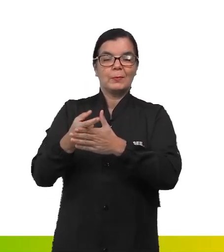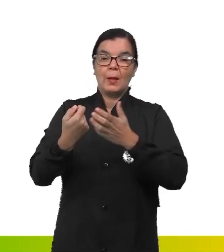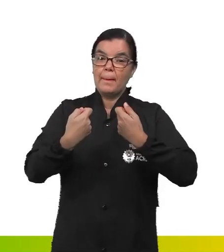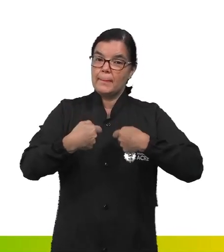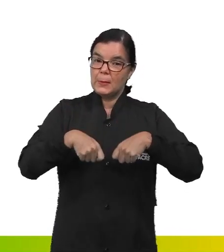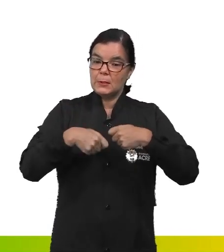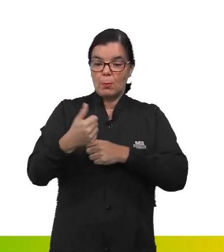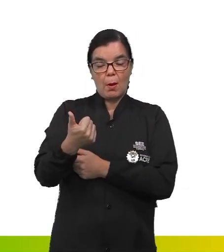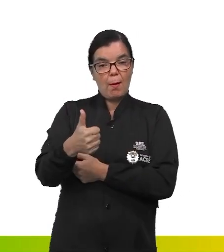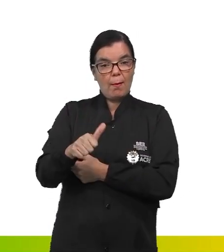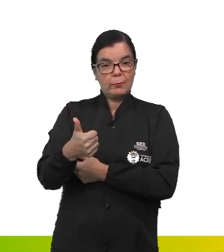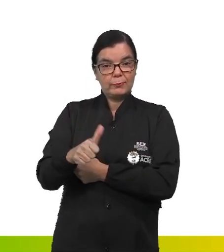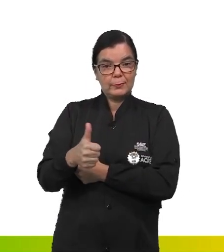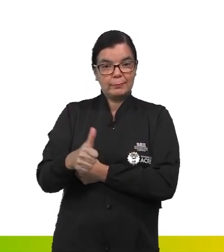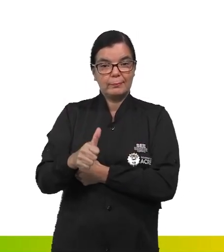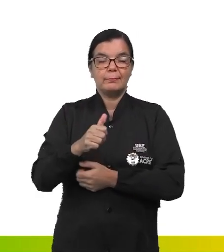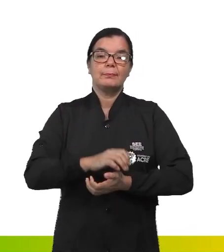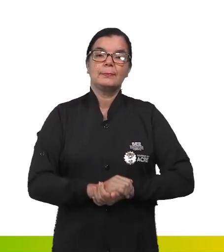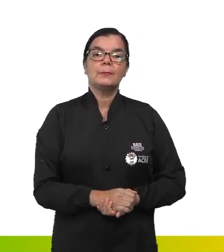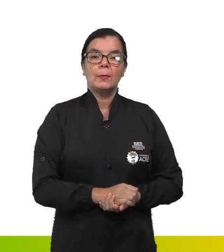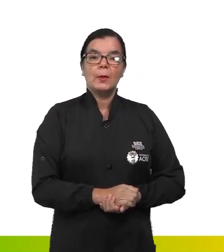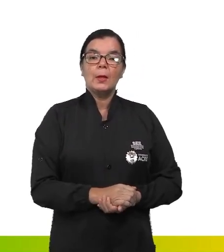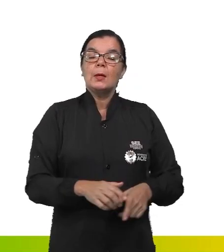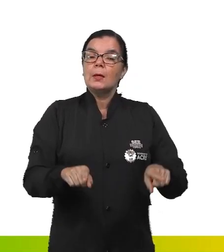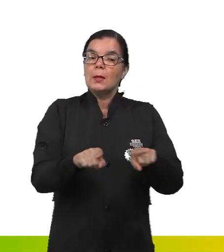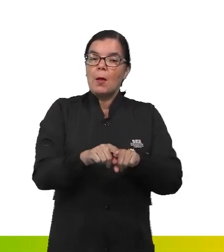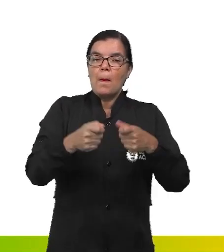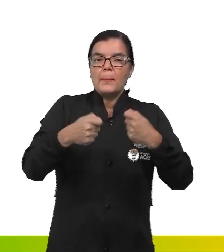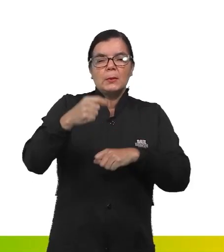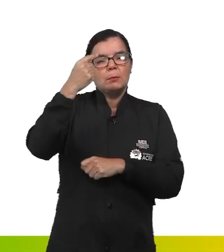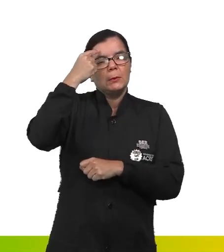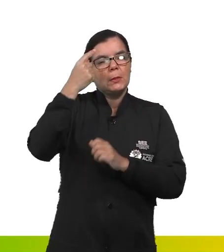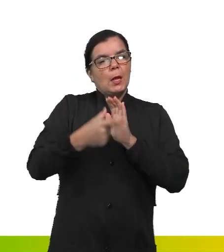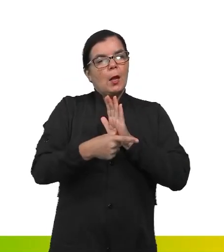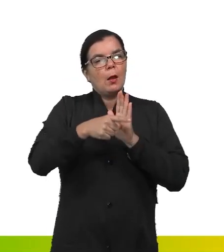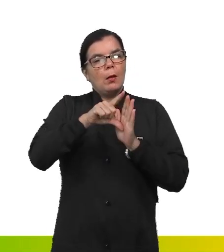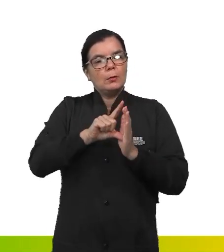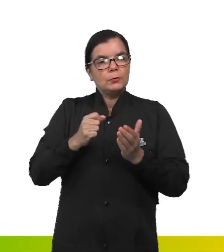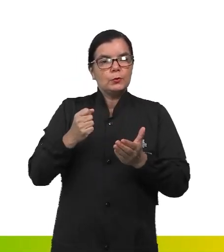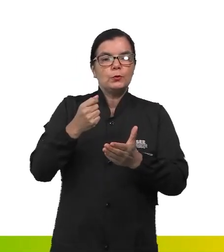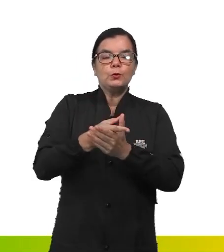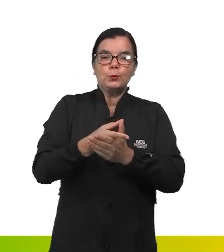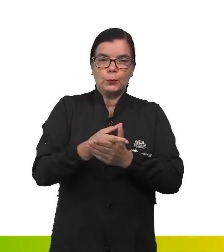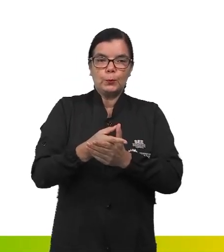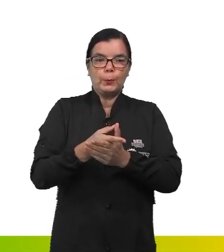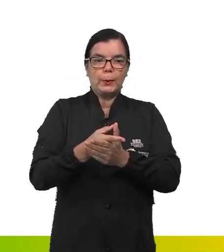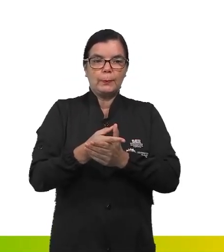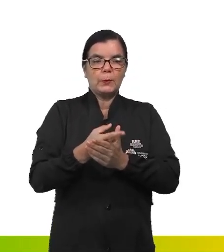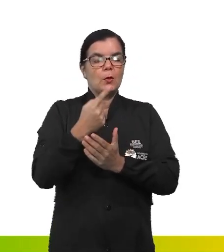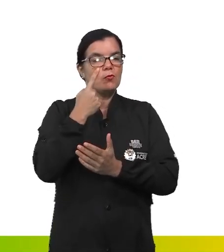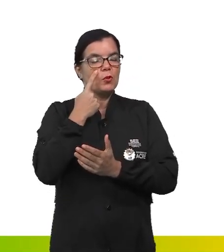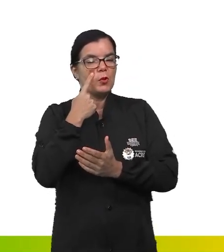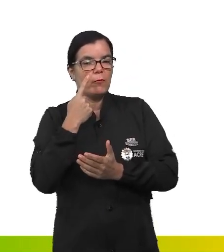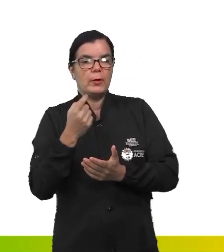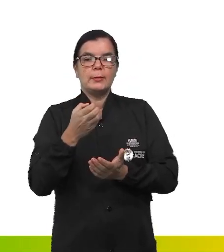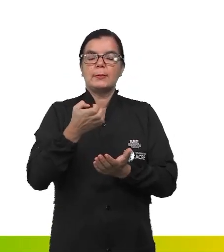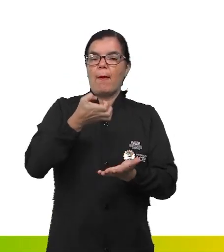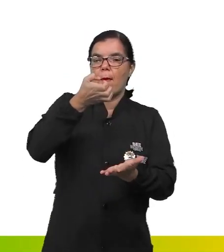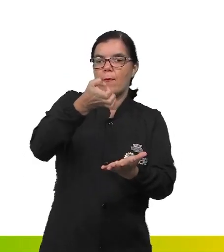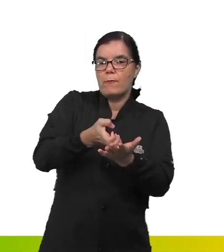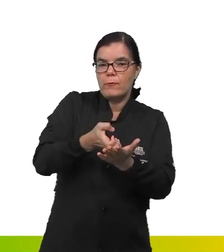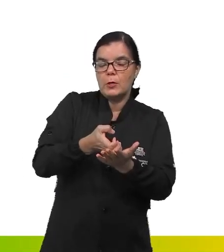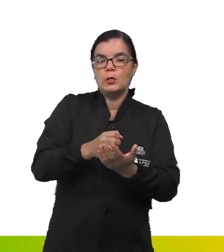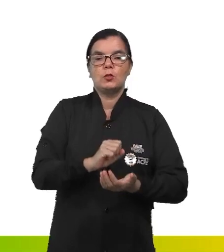precisamos avaliar os impactos. Precisamos pensar bem aí antes de comprar, seja à vista, seja no crédito, mas